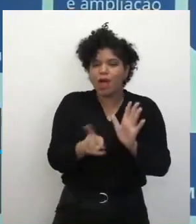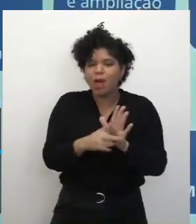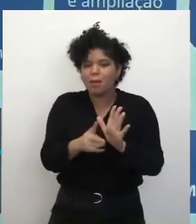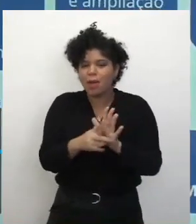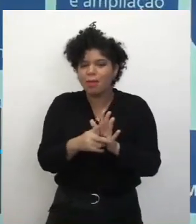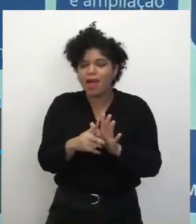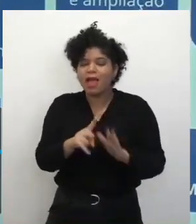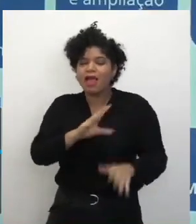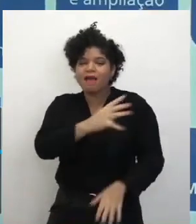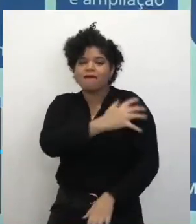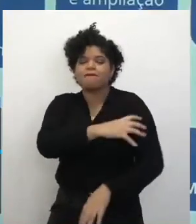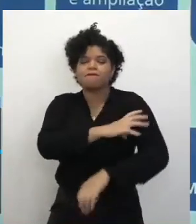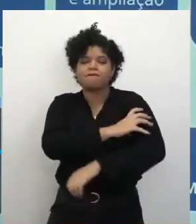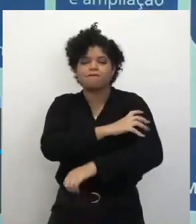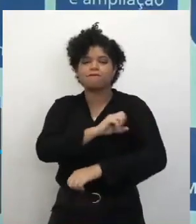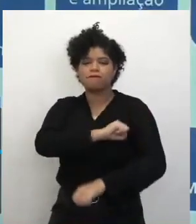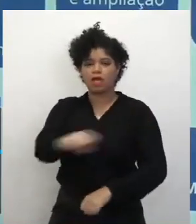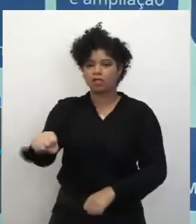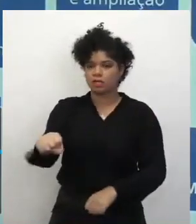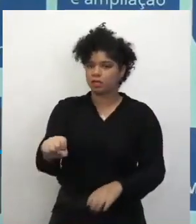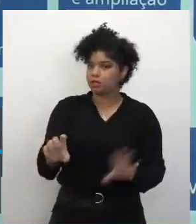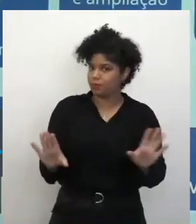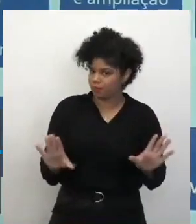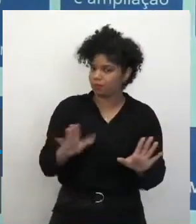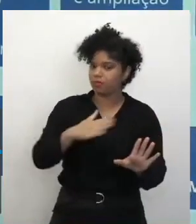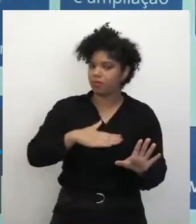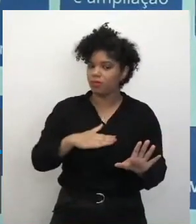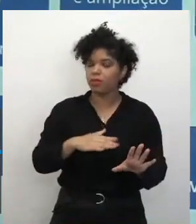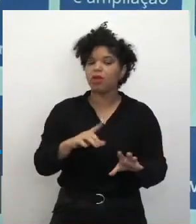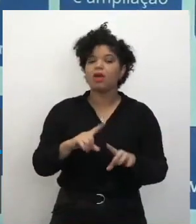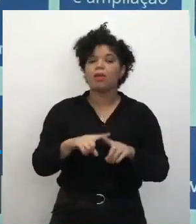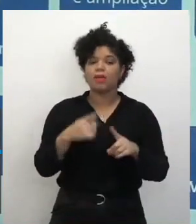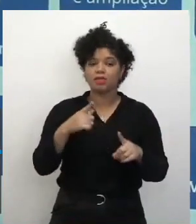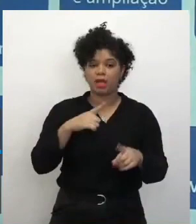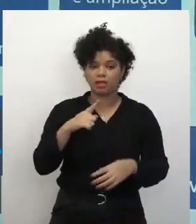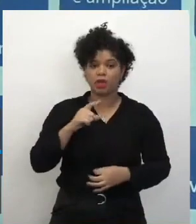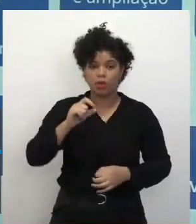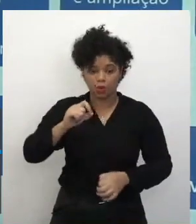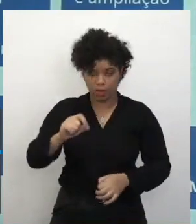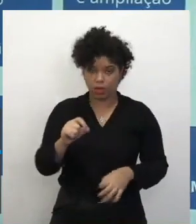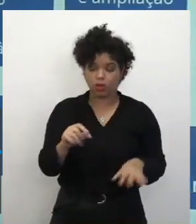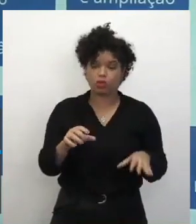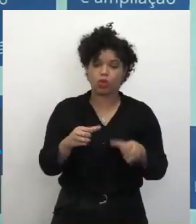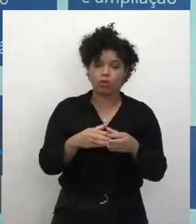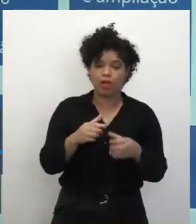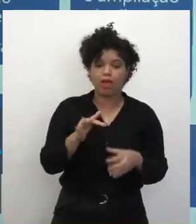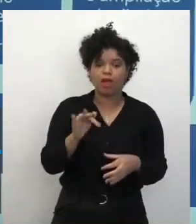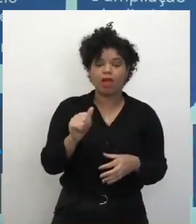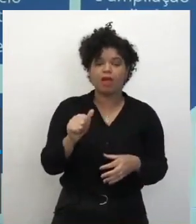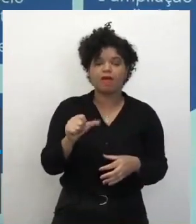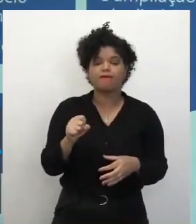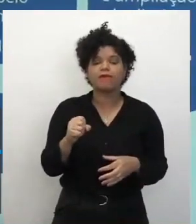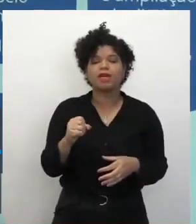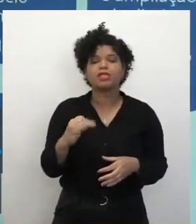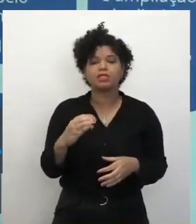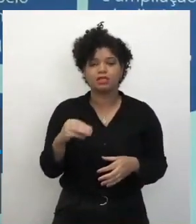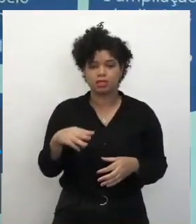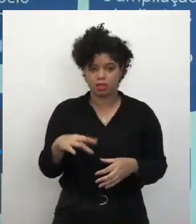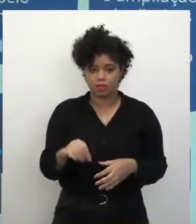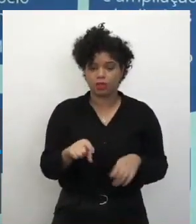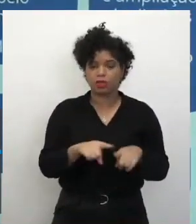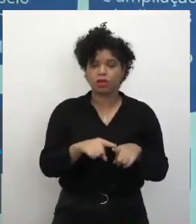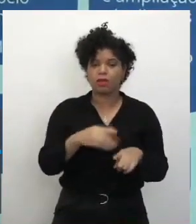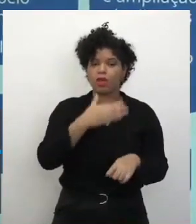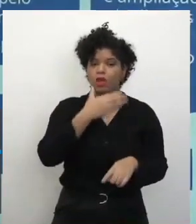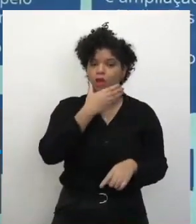essa interpretação porque segundo a literatura historiográfica mais relevante o fascismo assim como o nazismo eo estalinismo